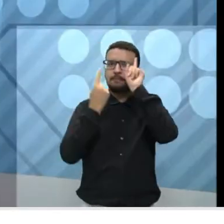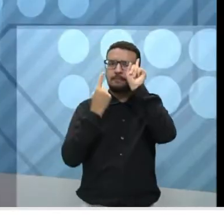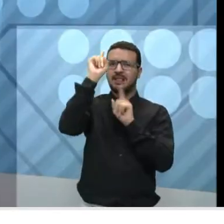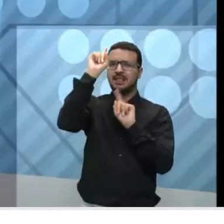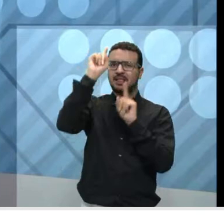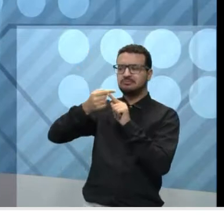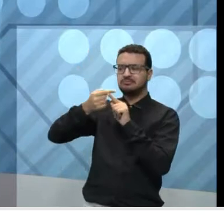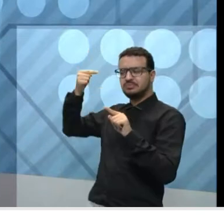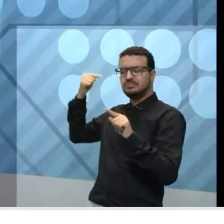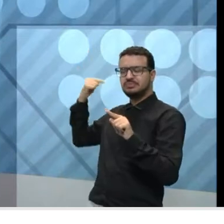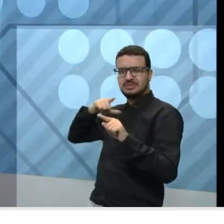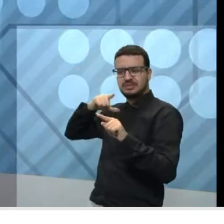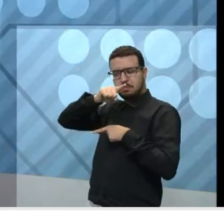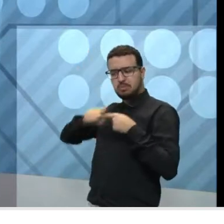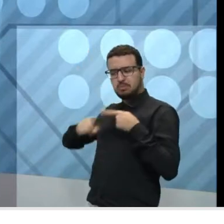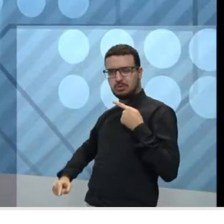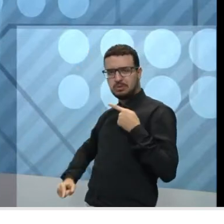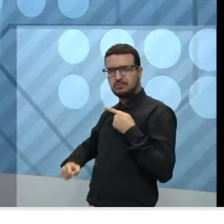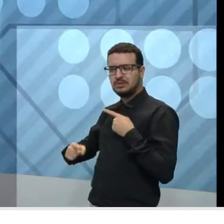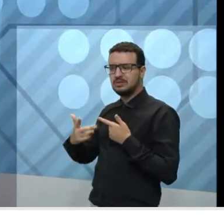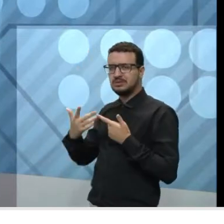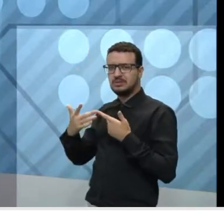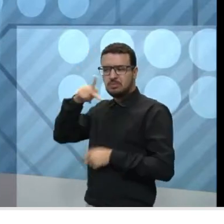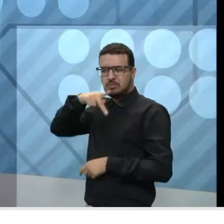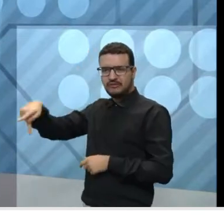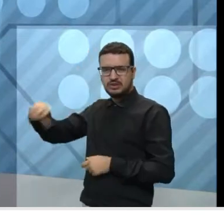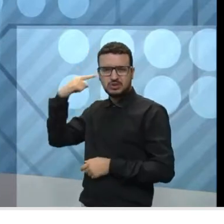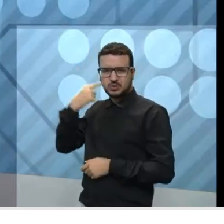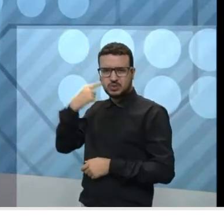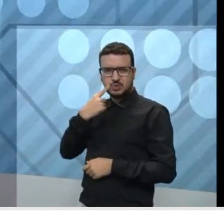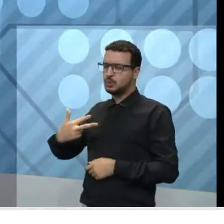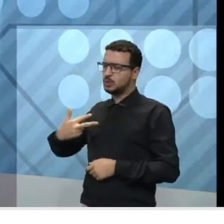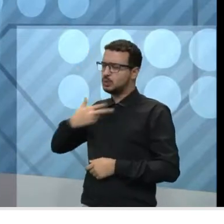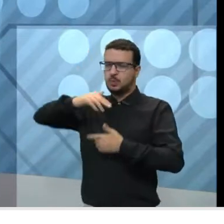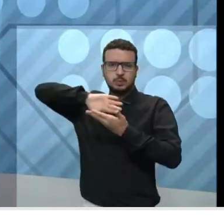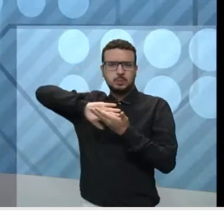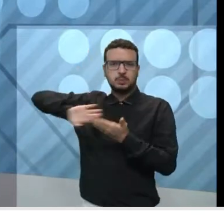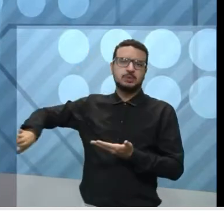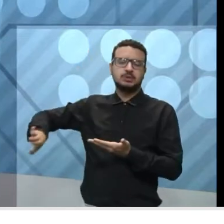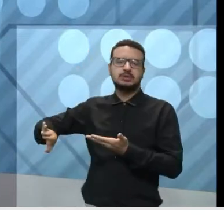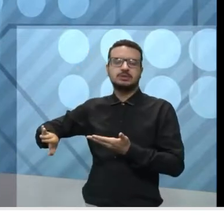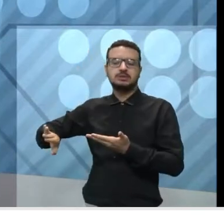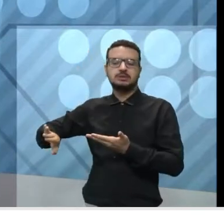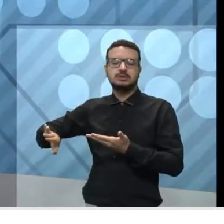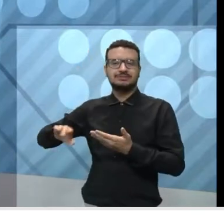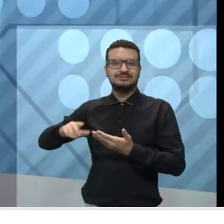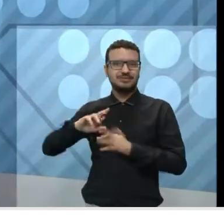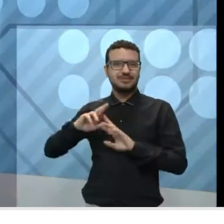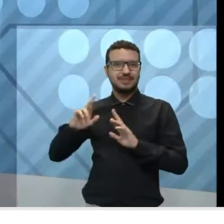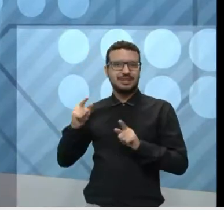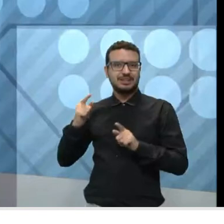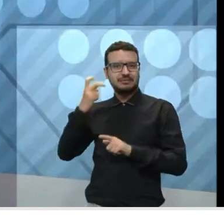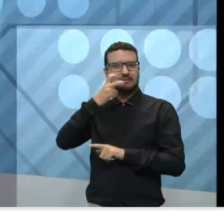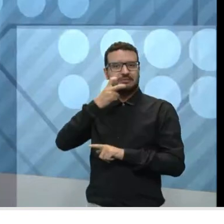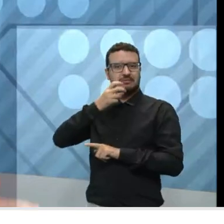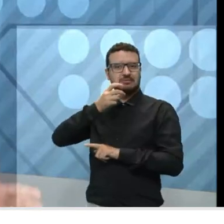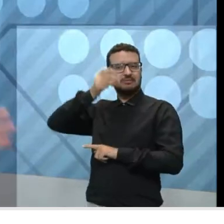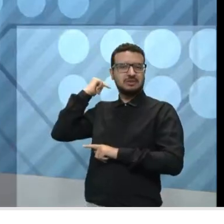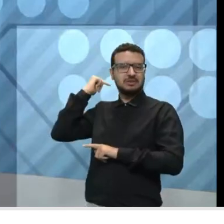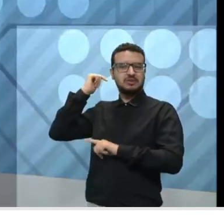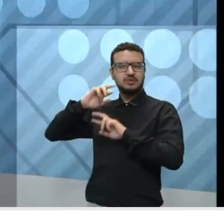surdos, certo? O bilinguismo já entende de modo muito contrário e diferente, porque vai falar o seguinte, que a criança surda,